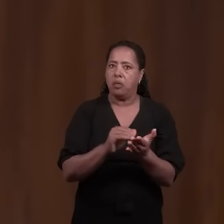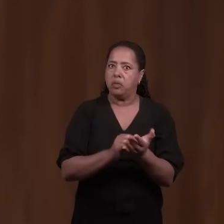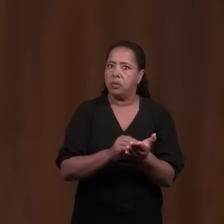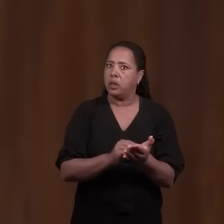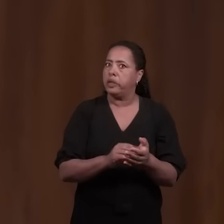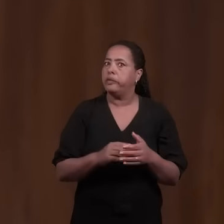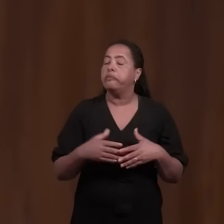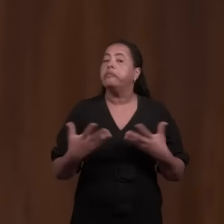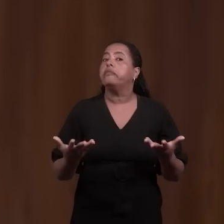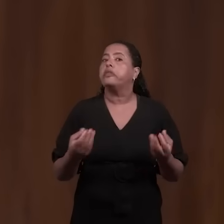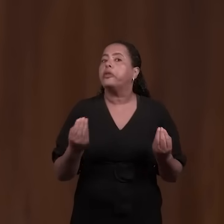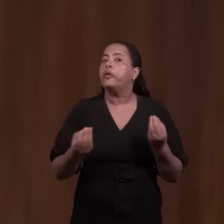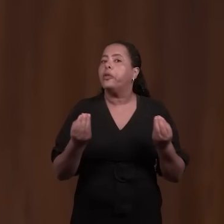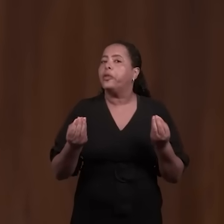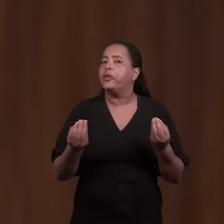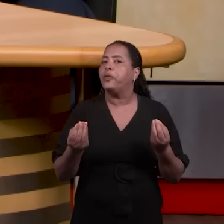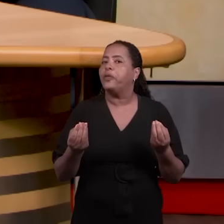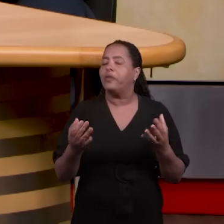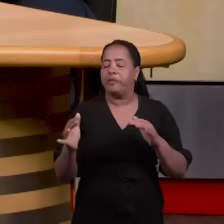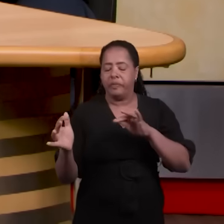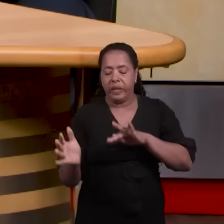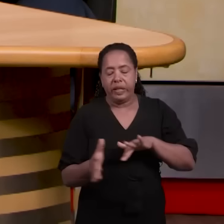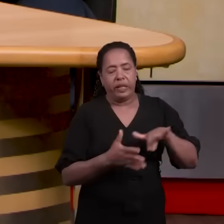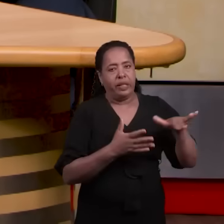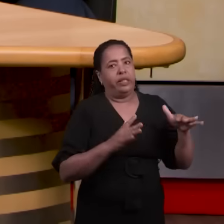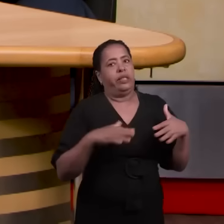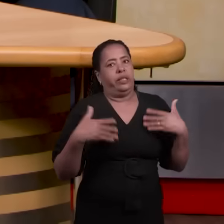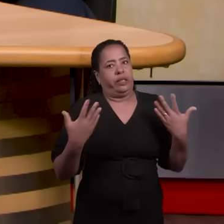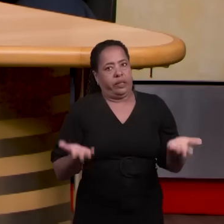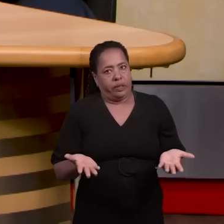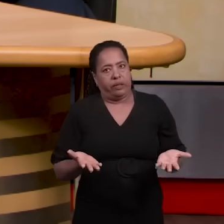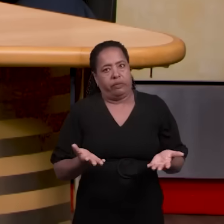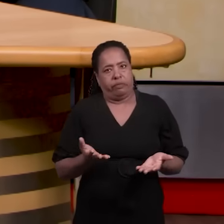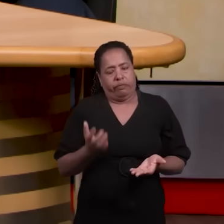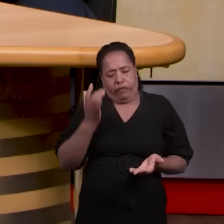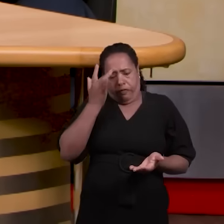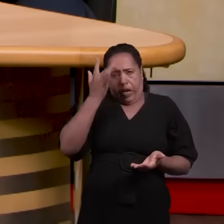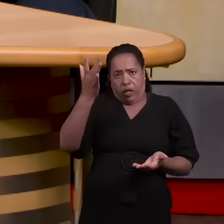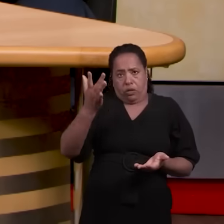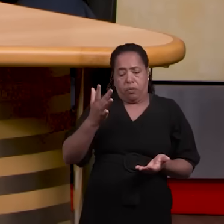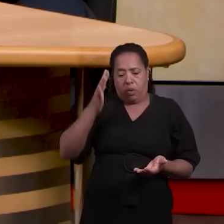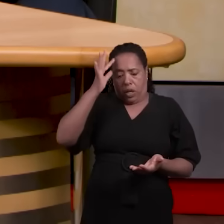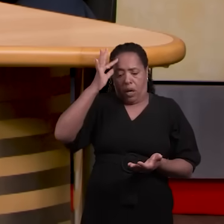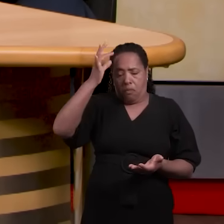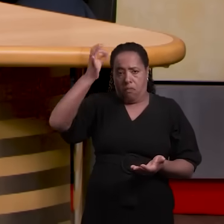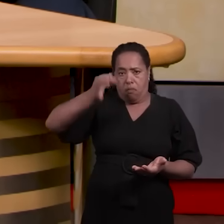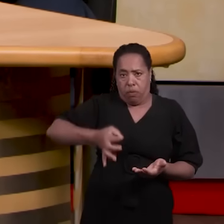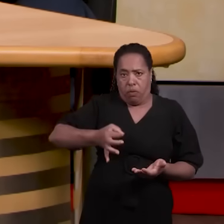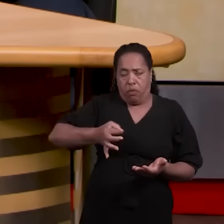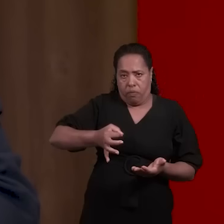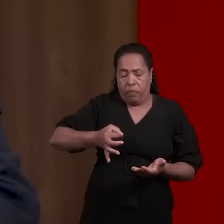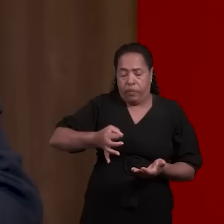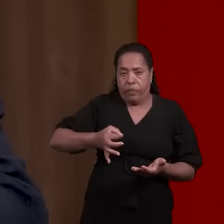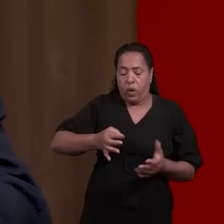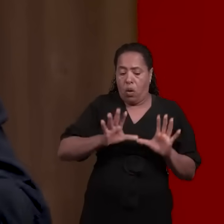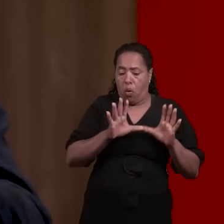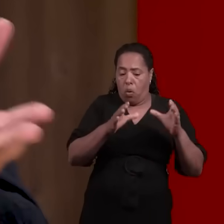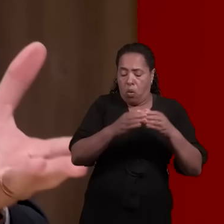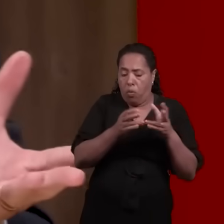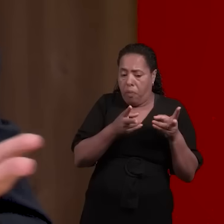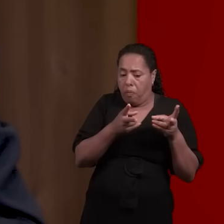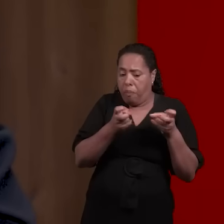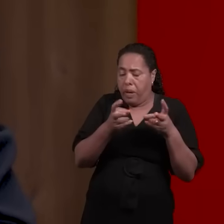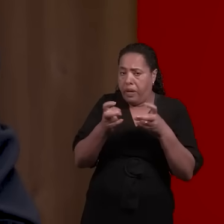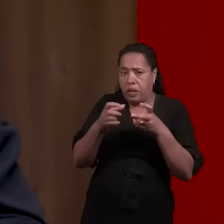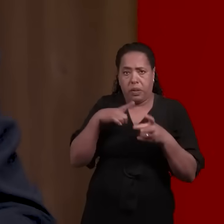comunhão. Isso é muito interessante, porque aí é o discernimento de espírito. Porque você vê claramente, até